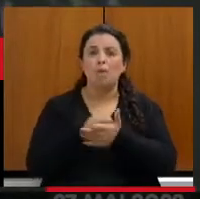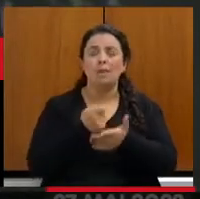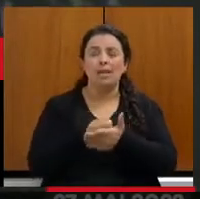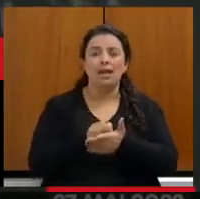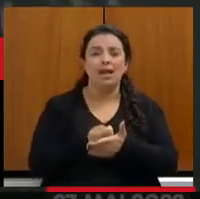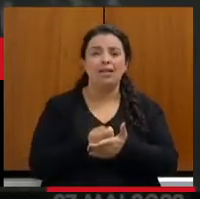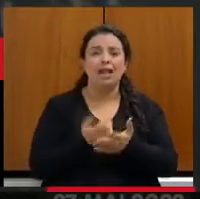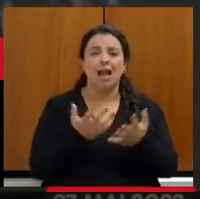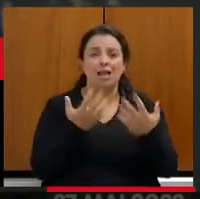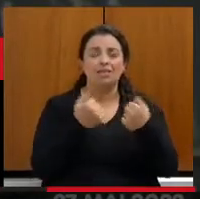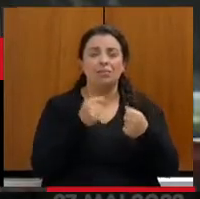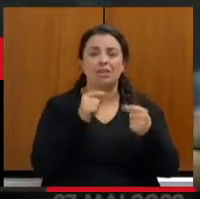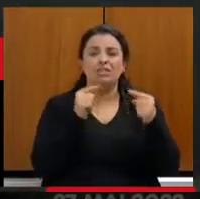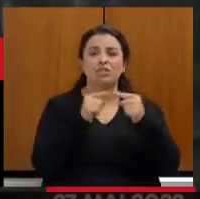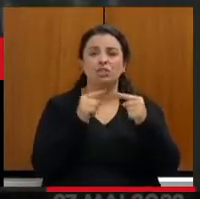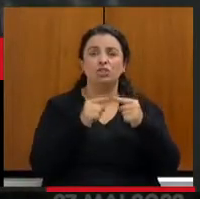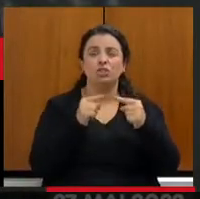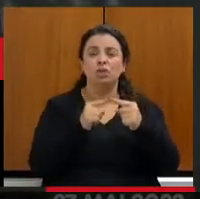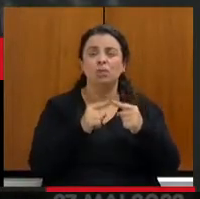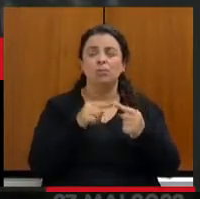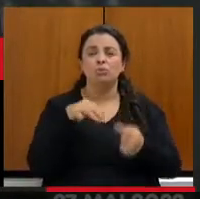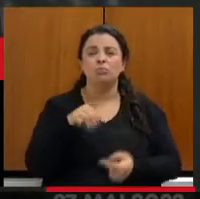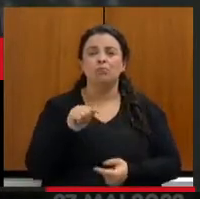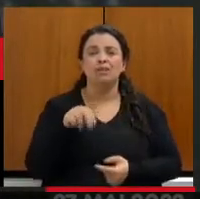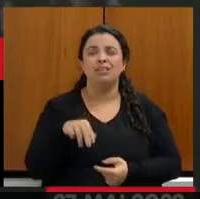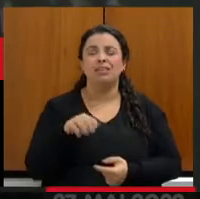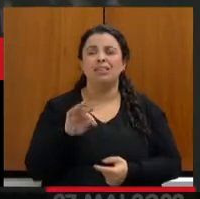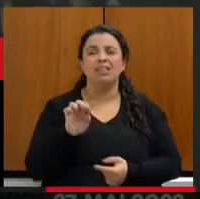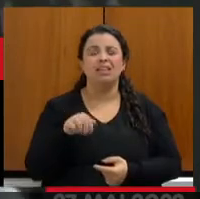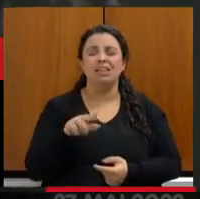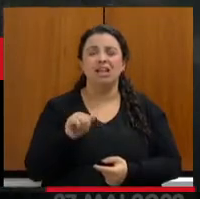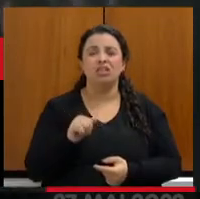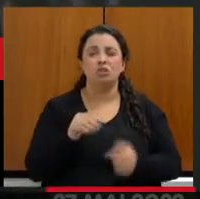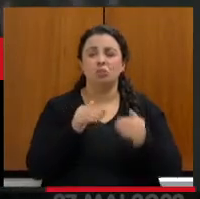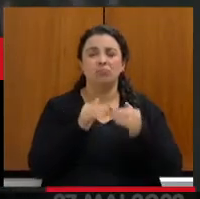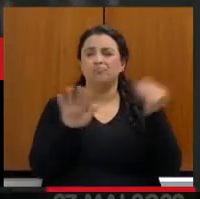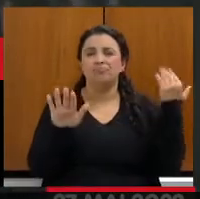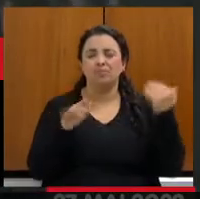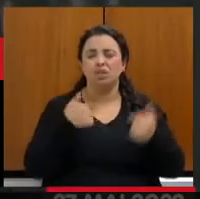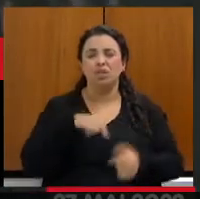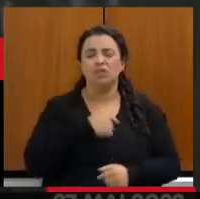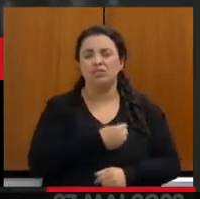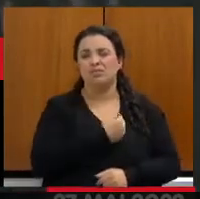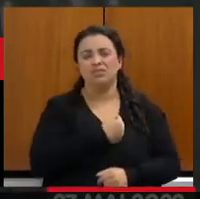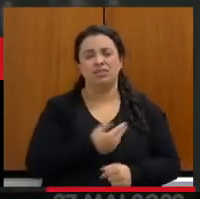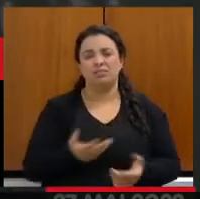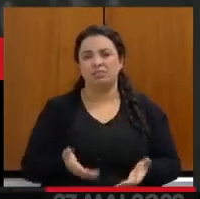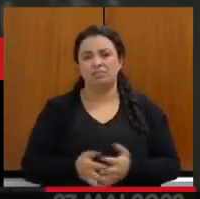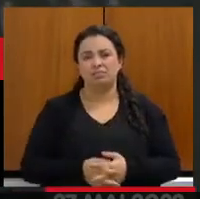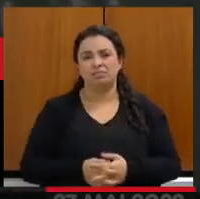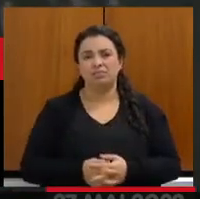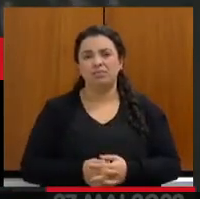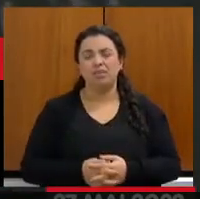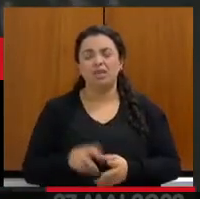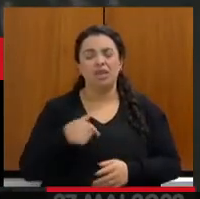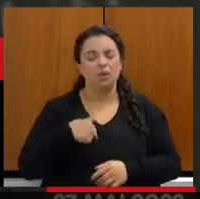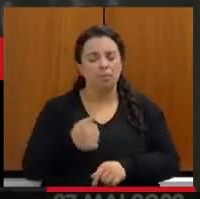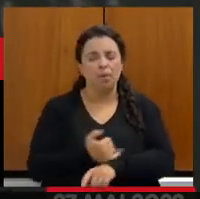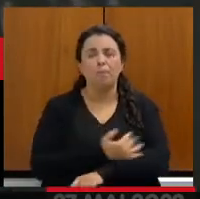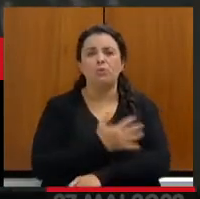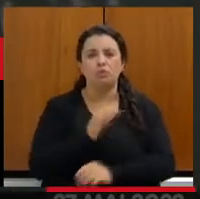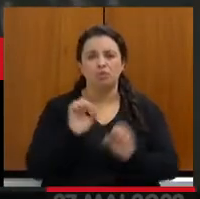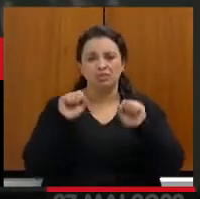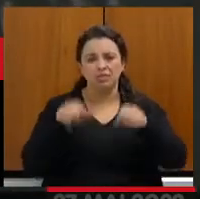maternidade de luxo que não cabia na nossa realidade portanto ao mesmo o sono